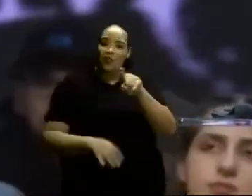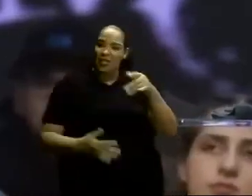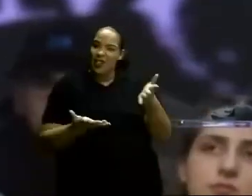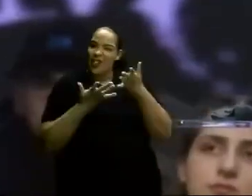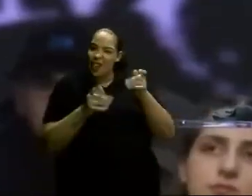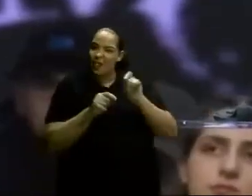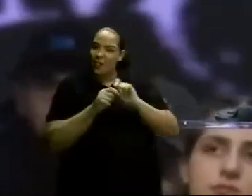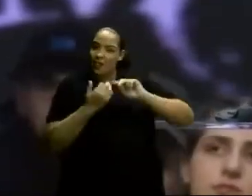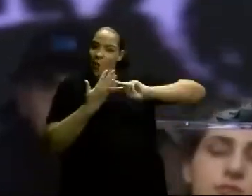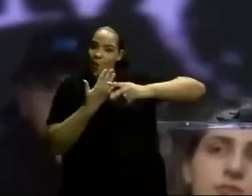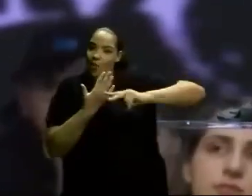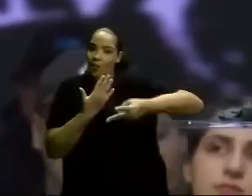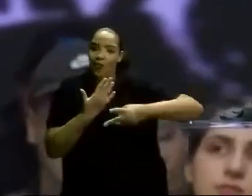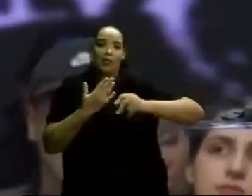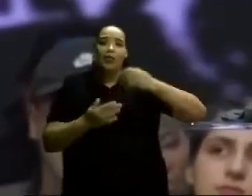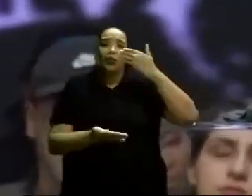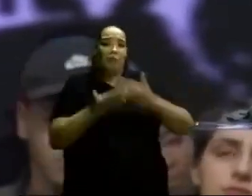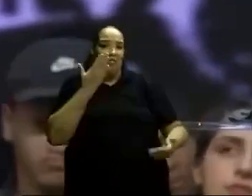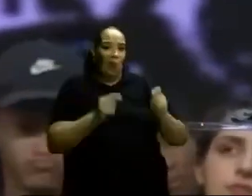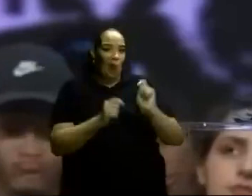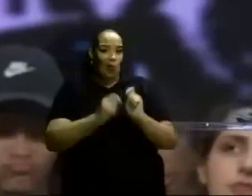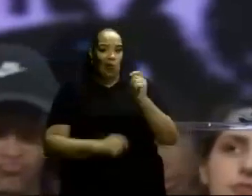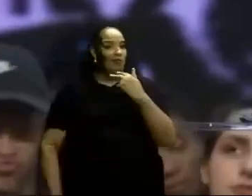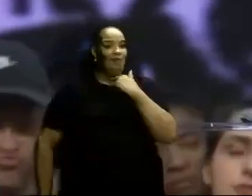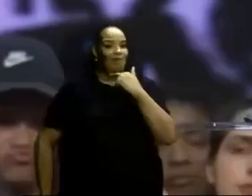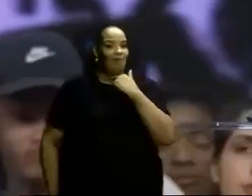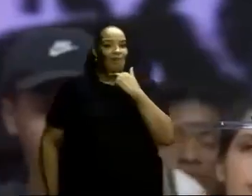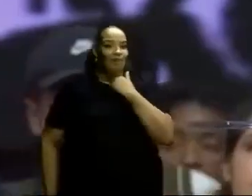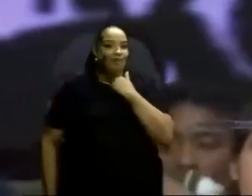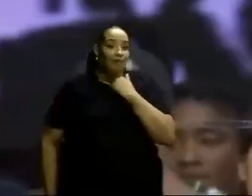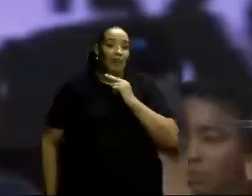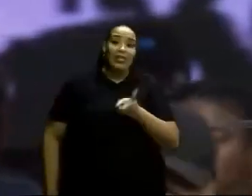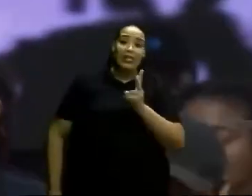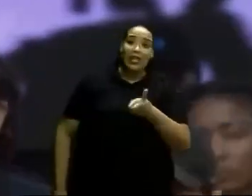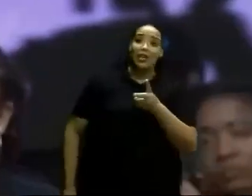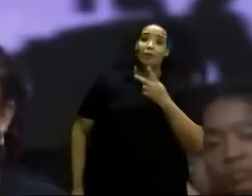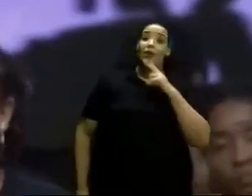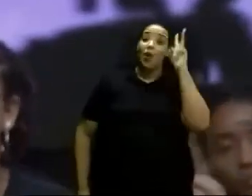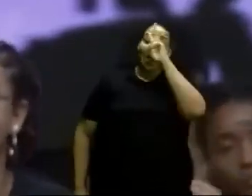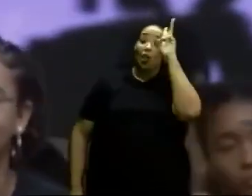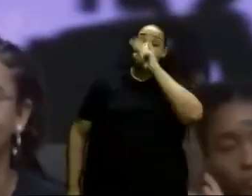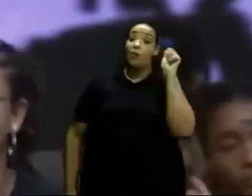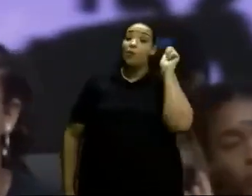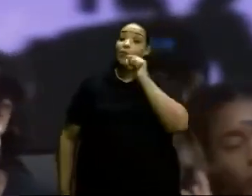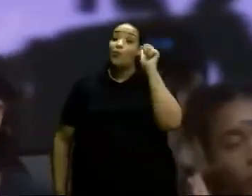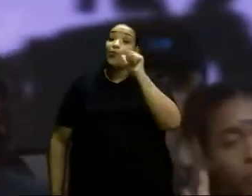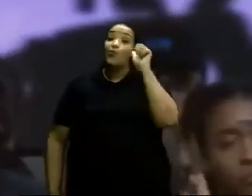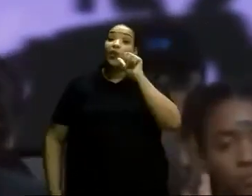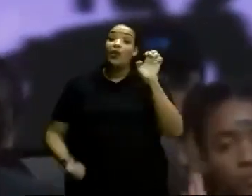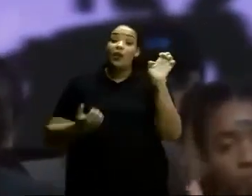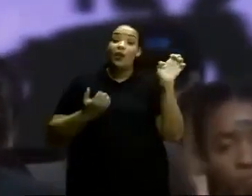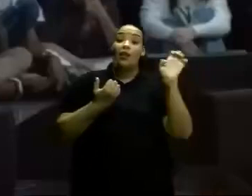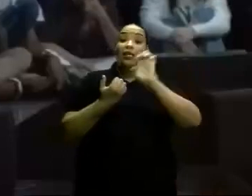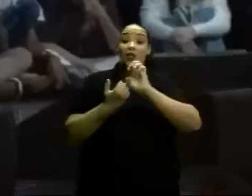produzir resultado, você não pode perder o controle. Toda vez que eu falo isso, eu me lembro da mulher que Eliseu disse que ela ia